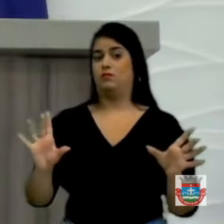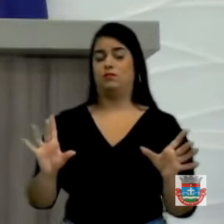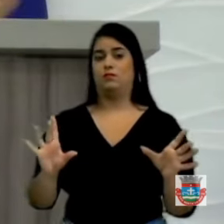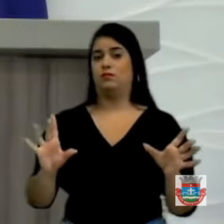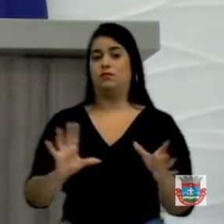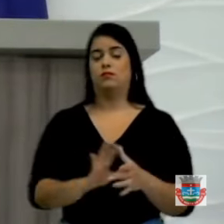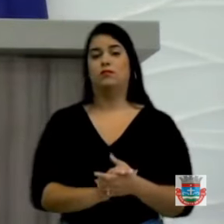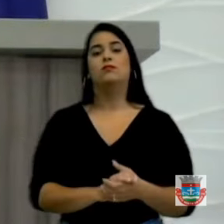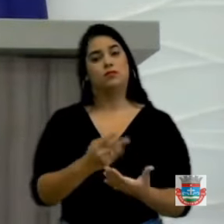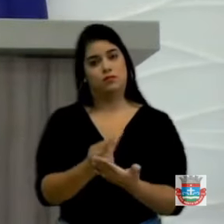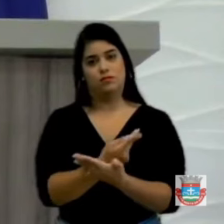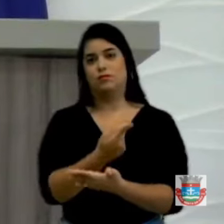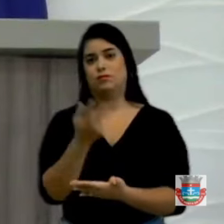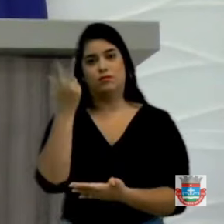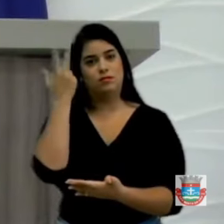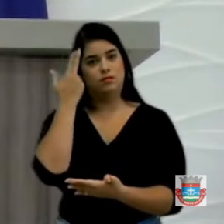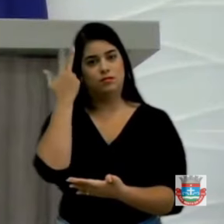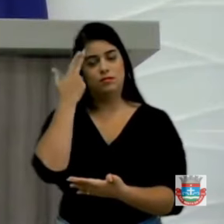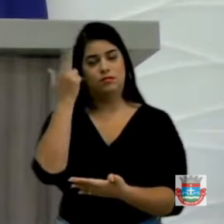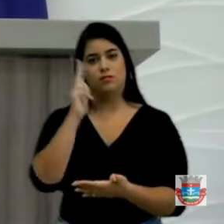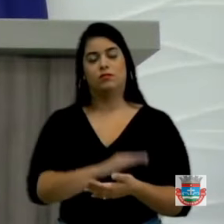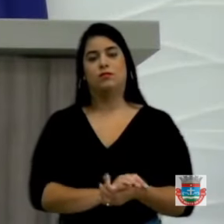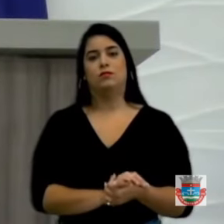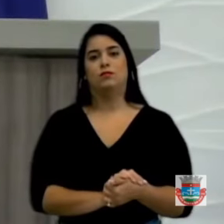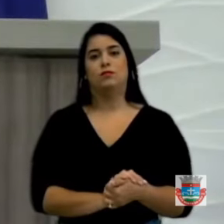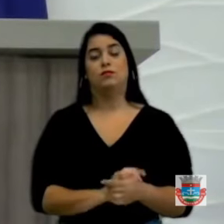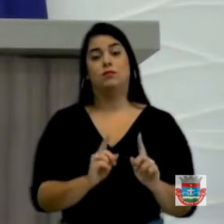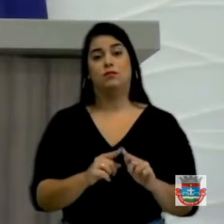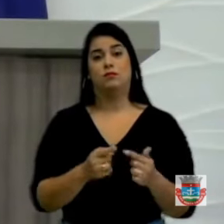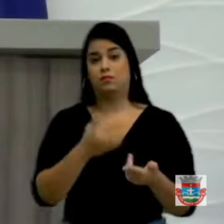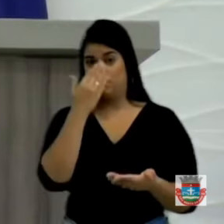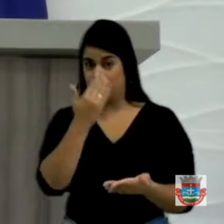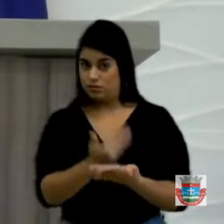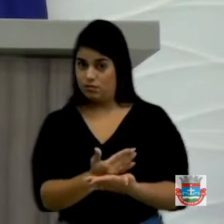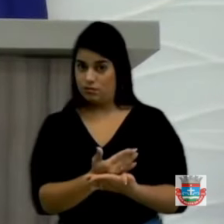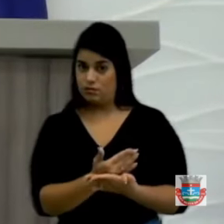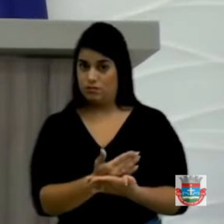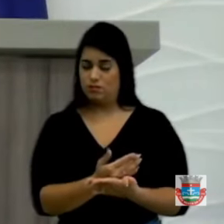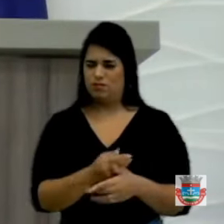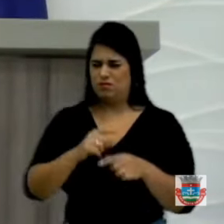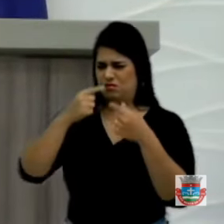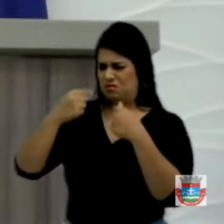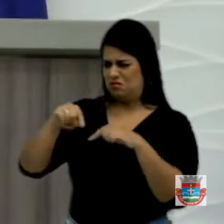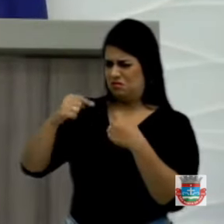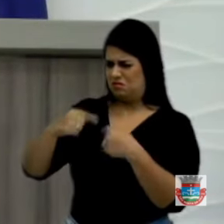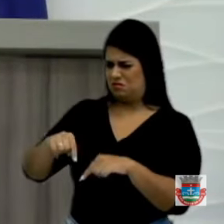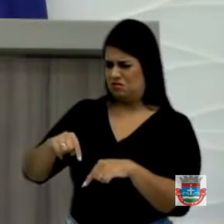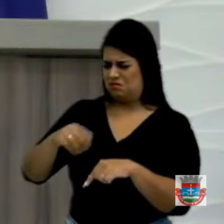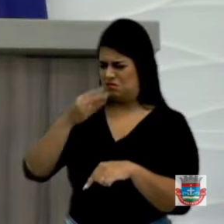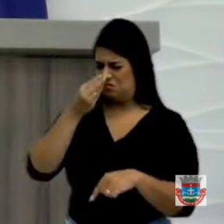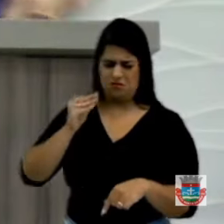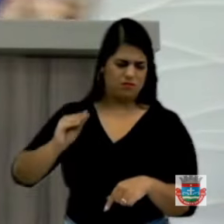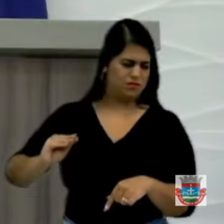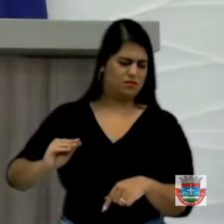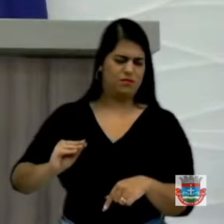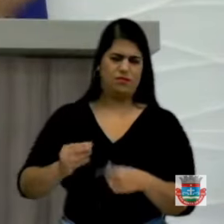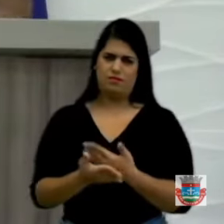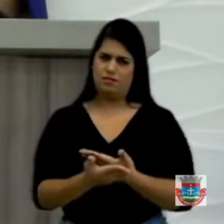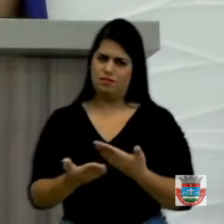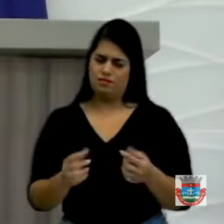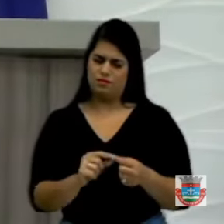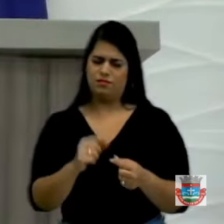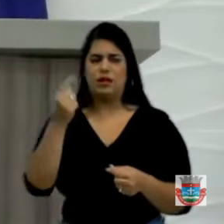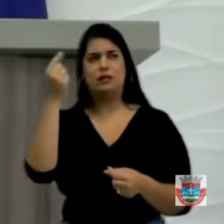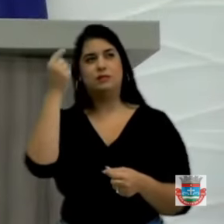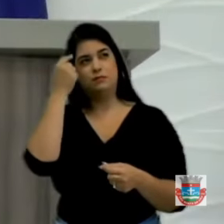aí infelizmente acontece. Agora, eu acredito que humilhação maior, se vocês fizerem uma análise